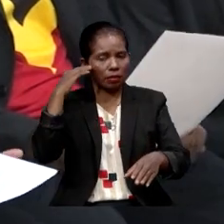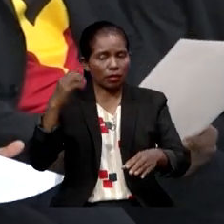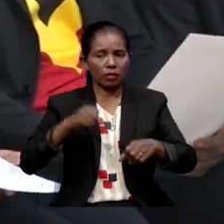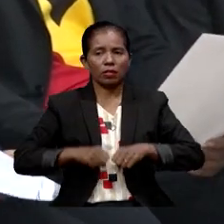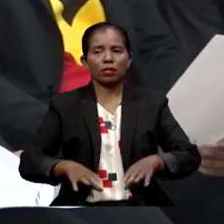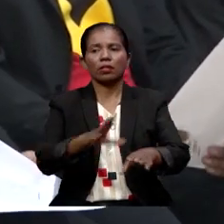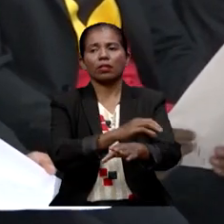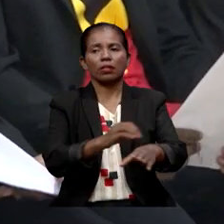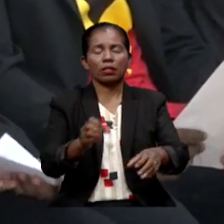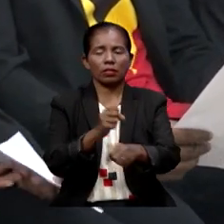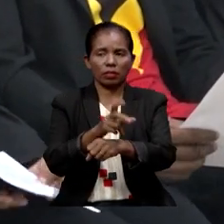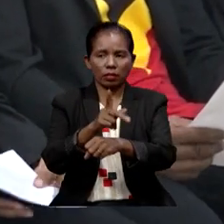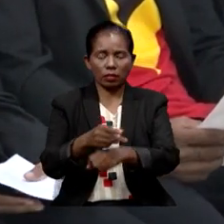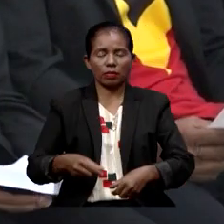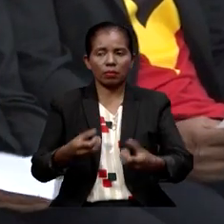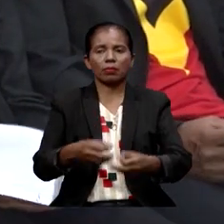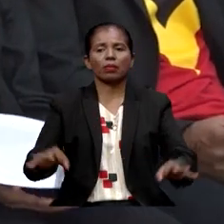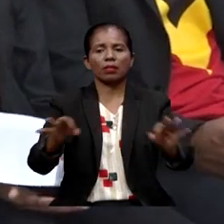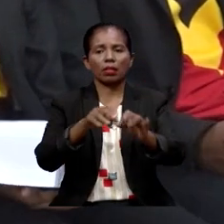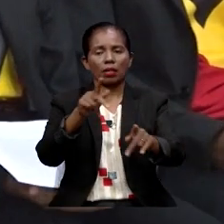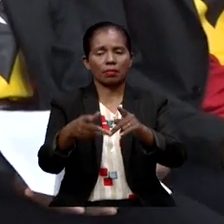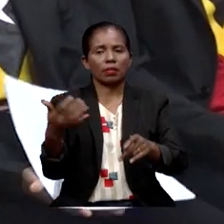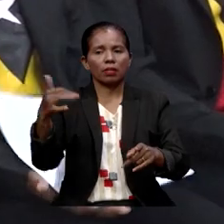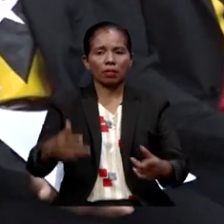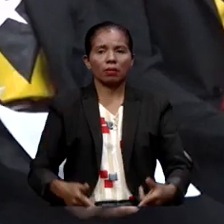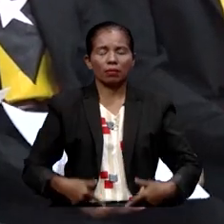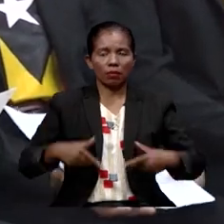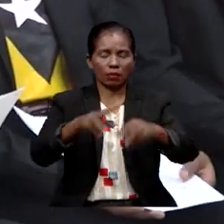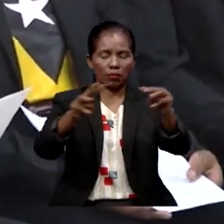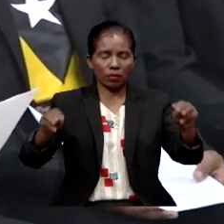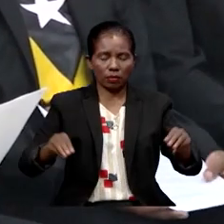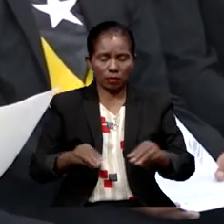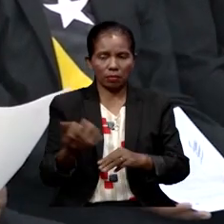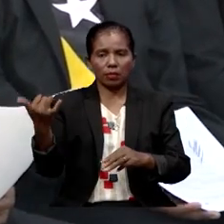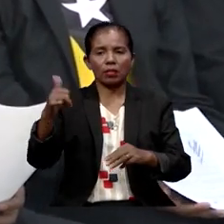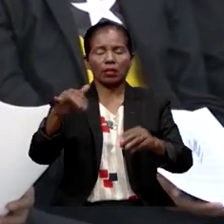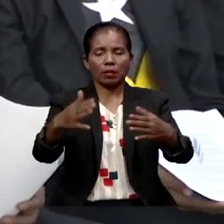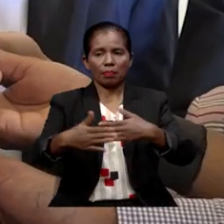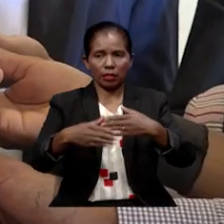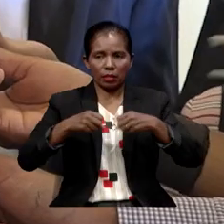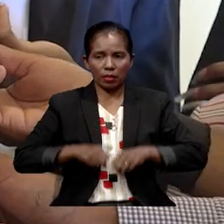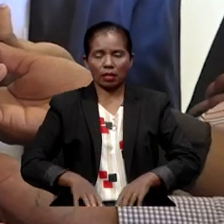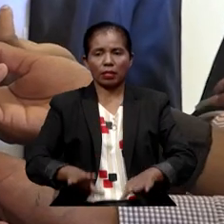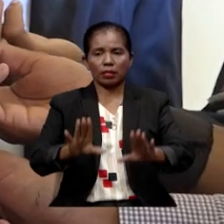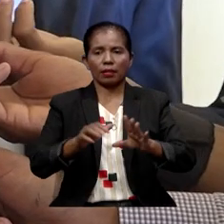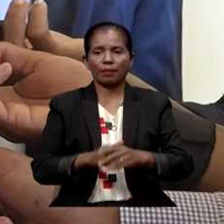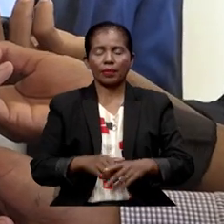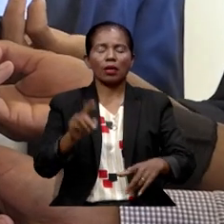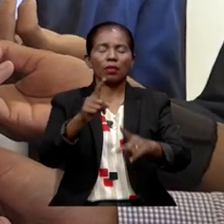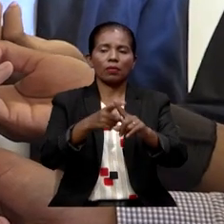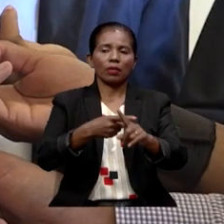pesca, CFOP se for prioridade ba candidato, se não bem morre esse município, se não bem se tasse. Iha Fulankoto,